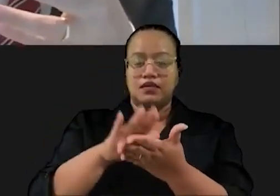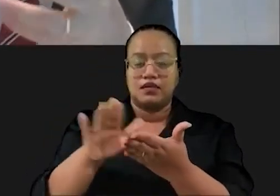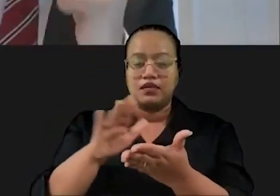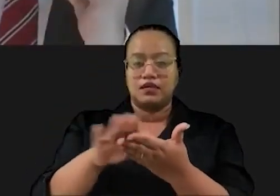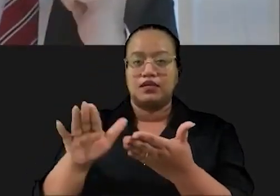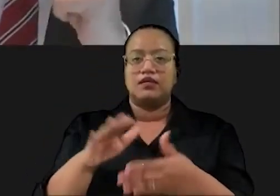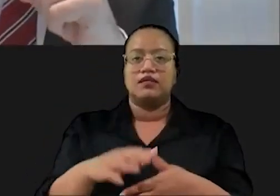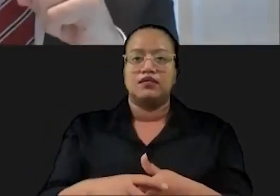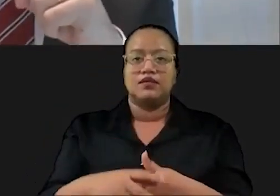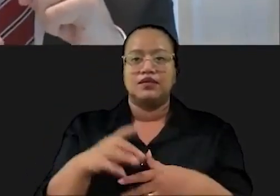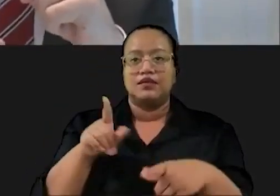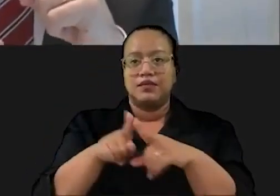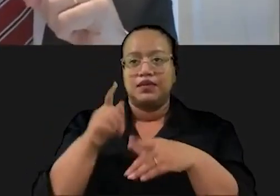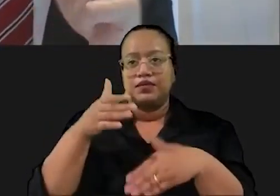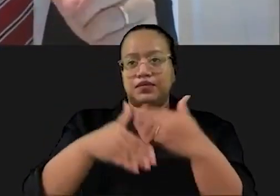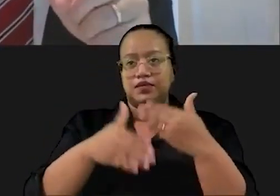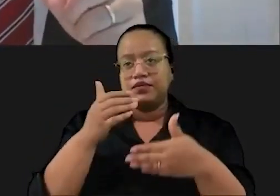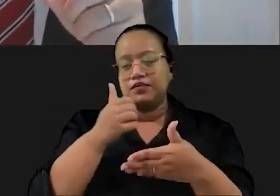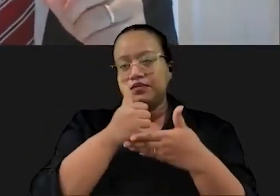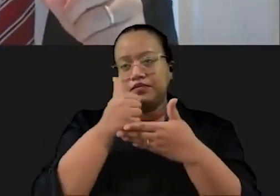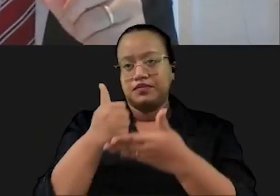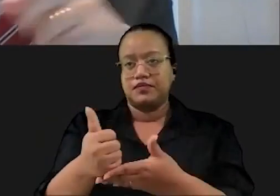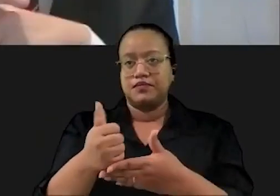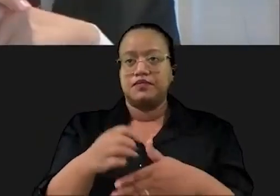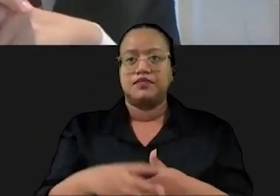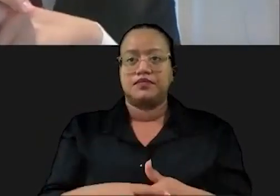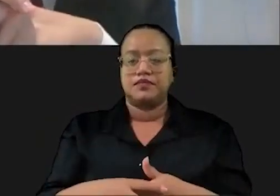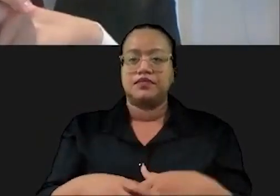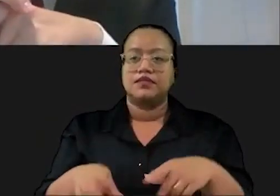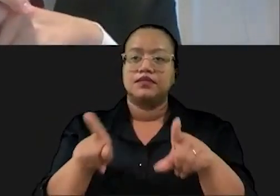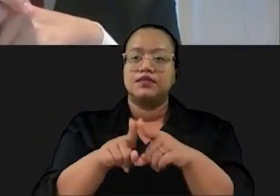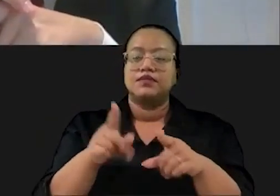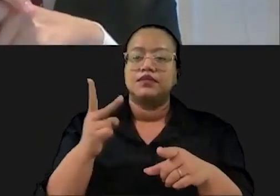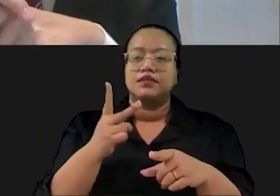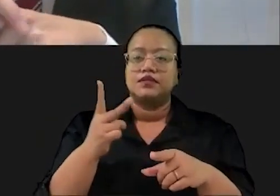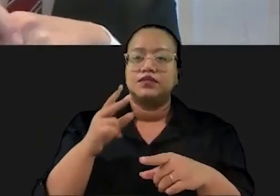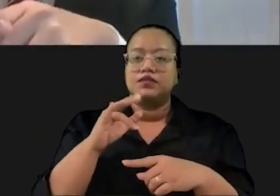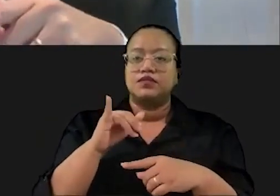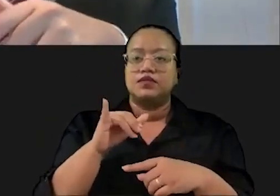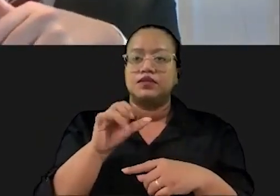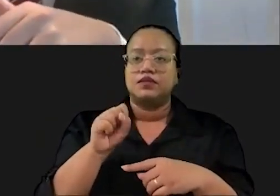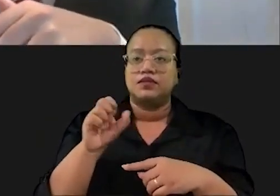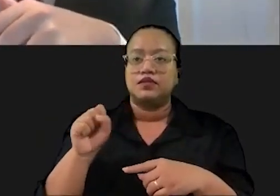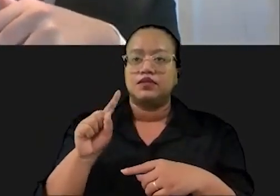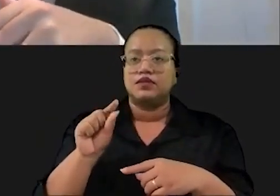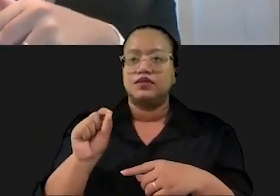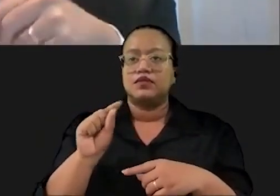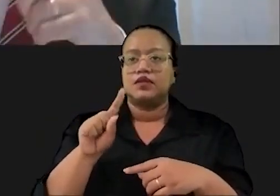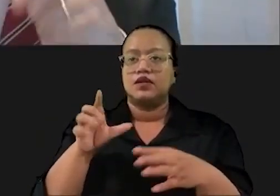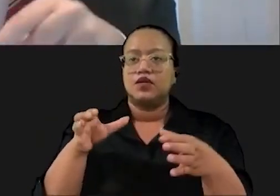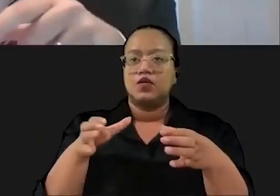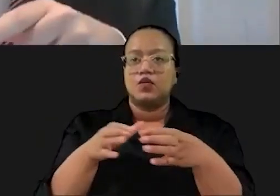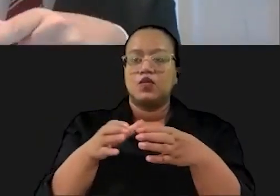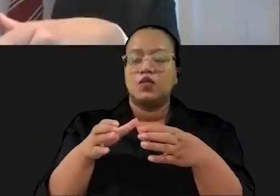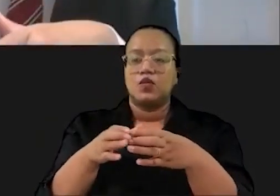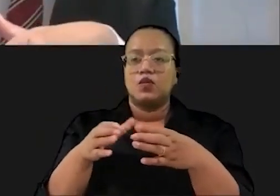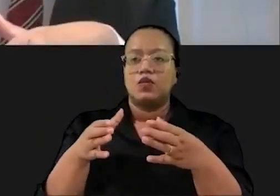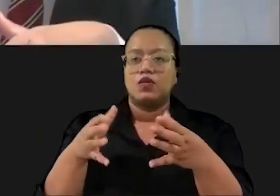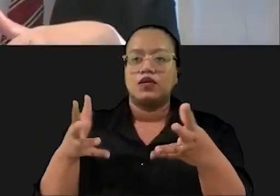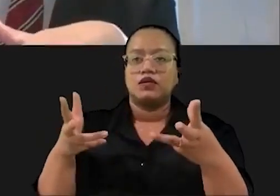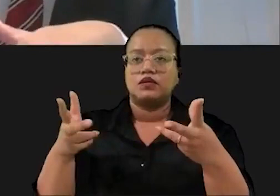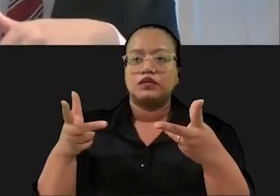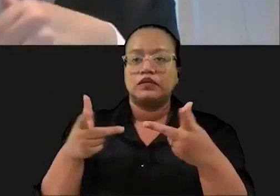seria a possibilidade de trazer uma organização administrativa mais eficiente, com a participação no processo de